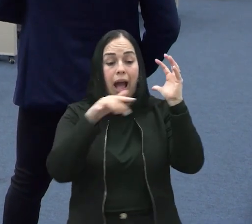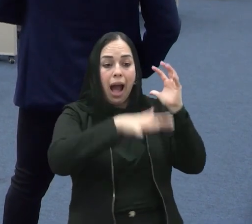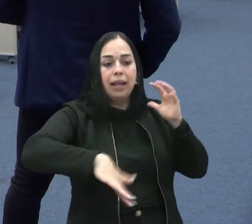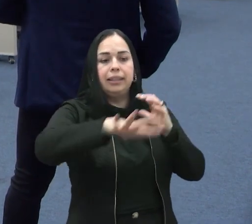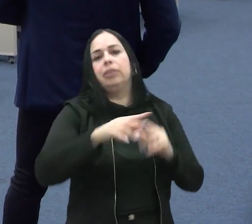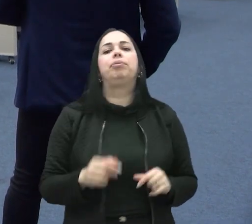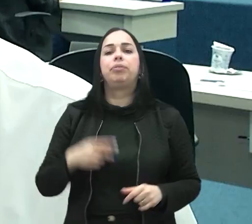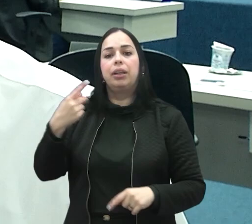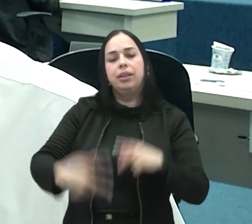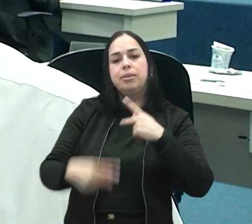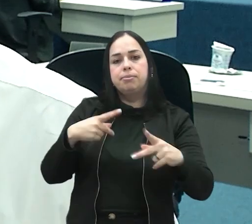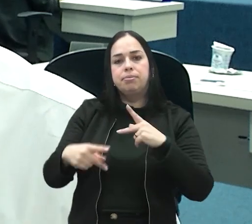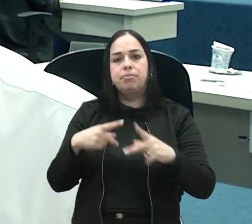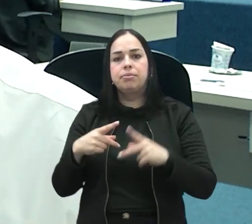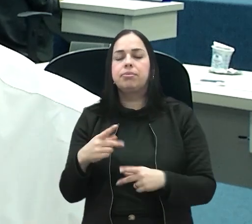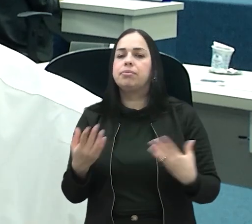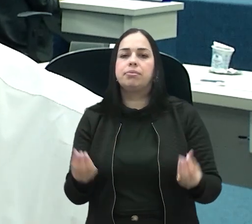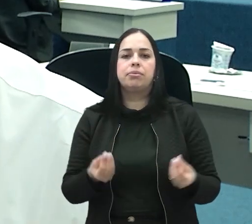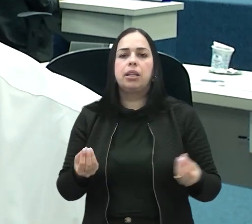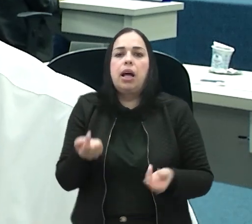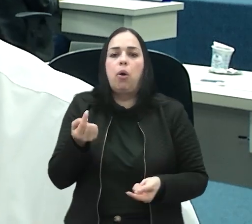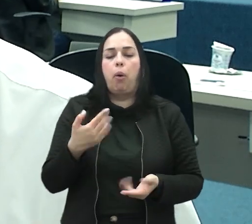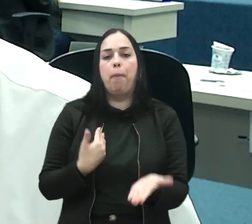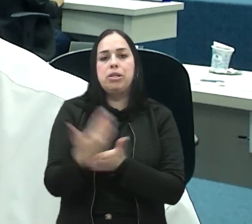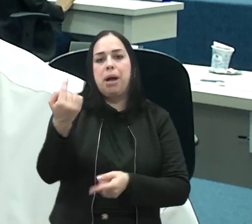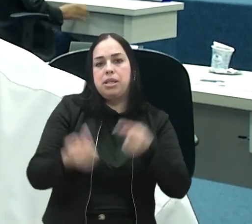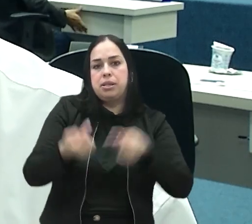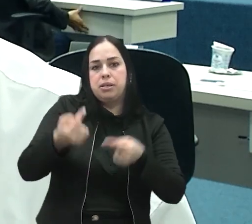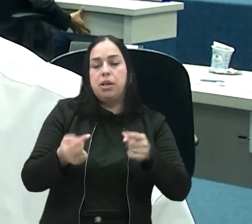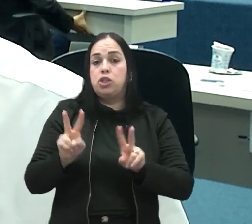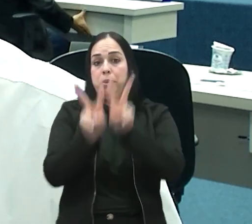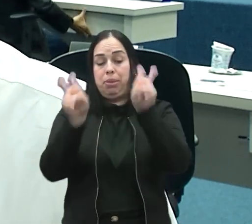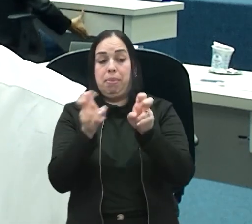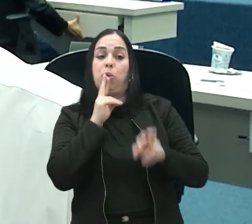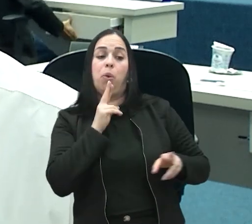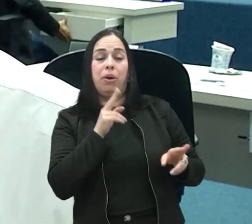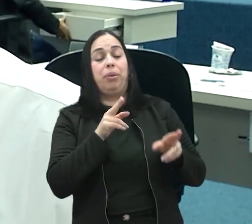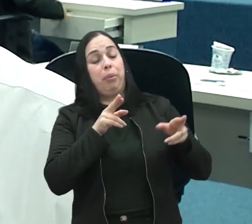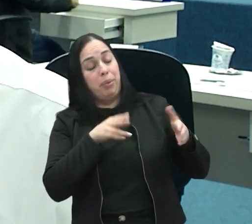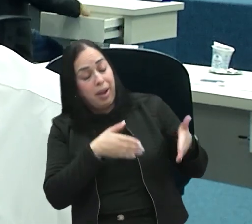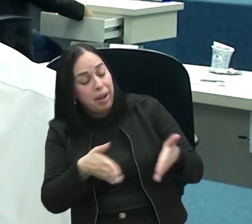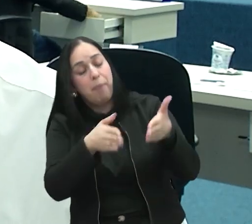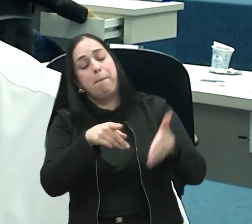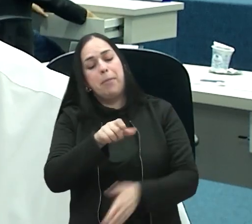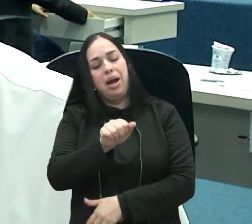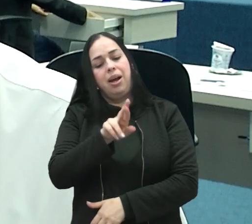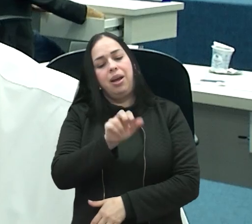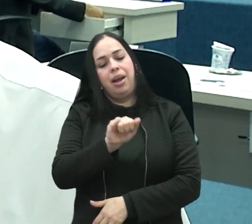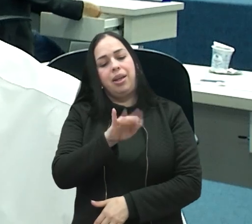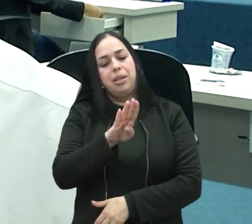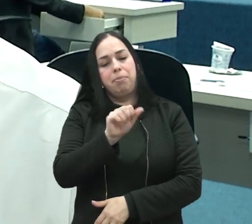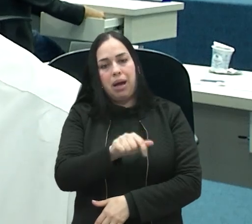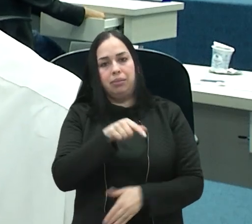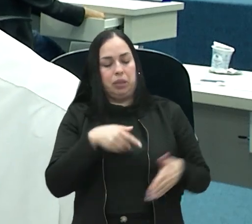ambiente localmente. Aqui em São José dos Campos, nós estamos com uma discussão muito importante que é o Rio Paraíba, que ele nasce